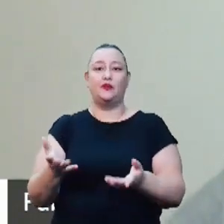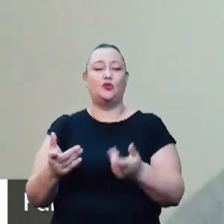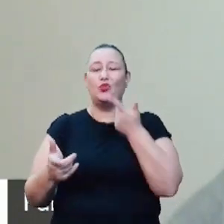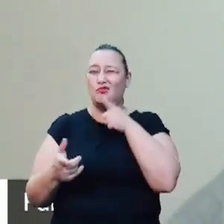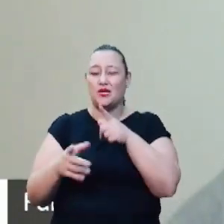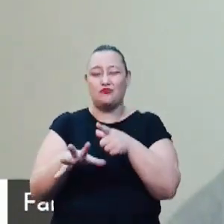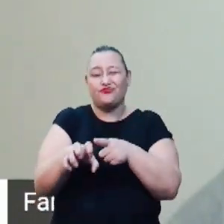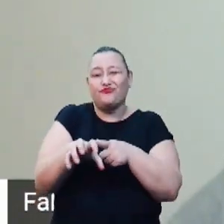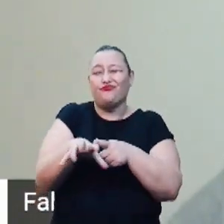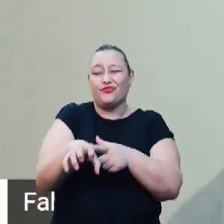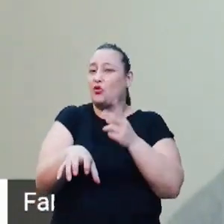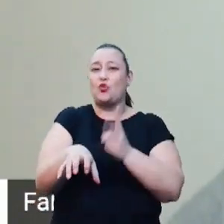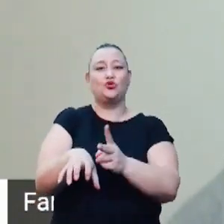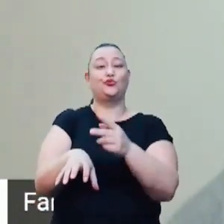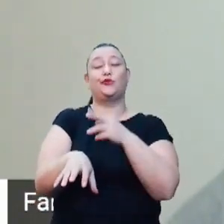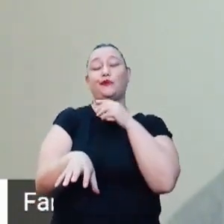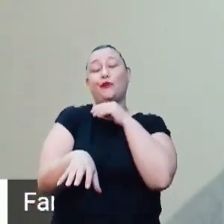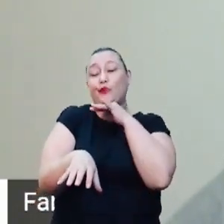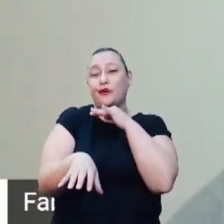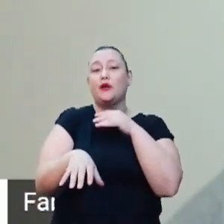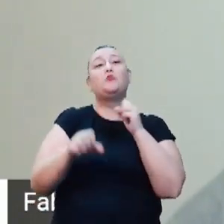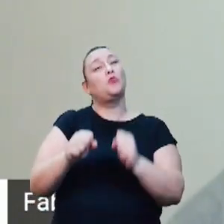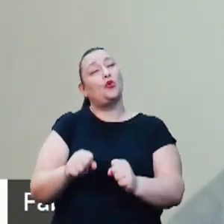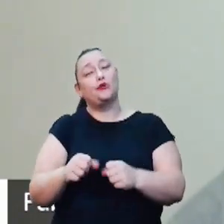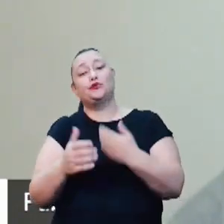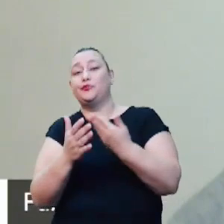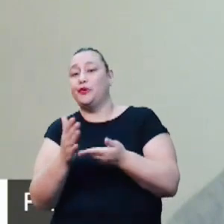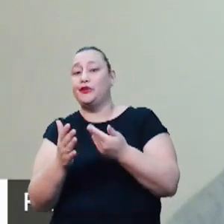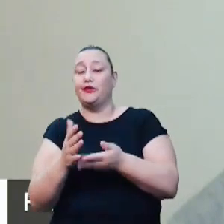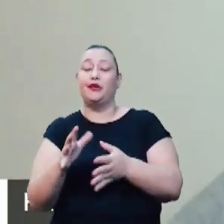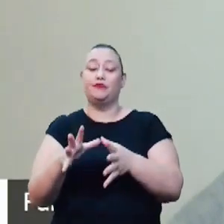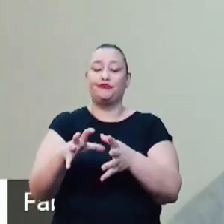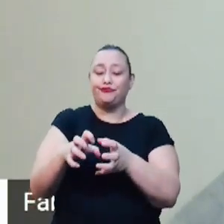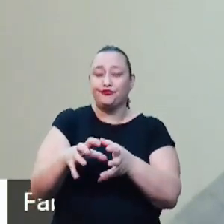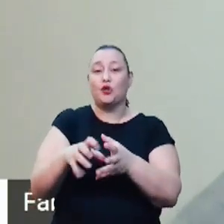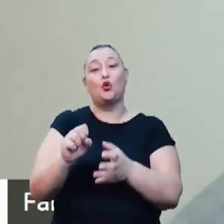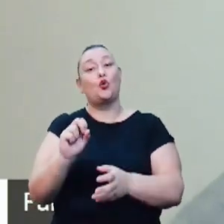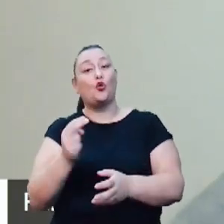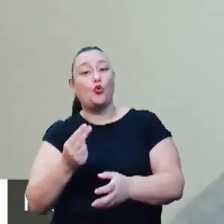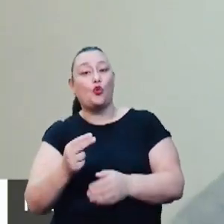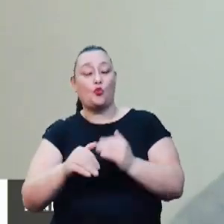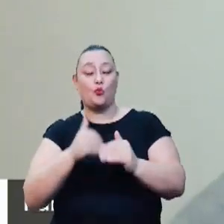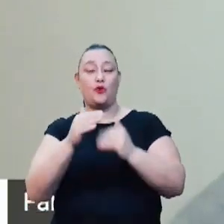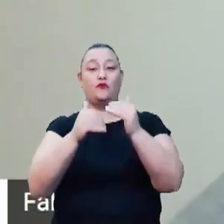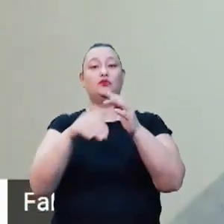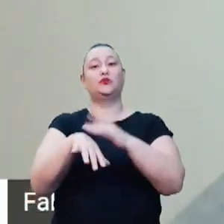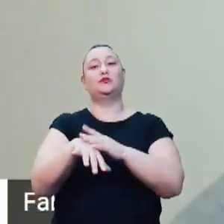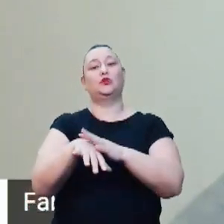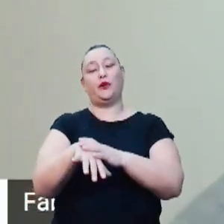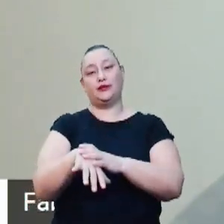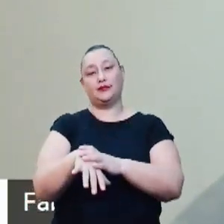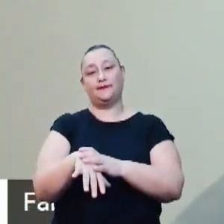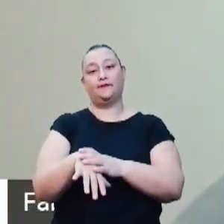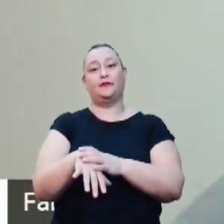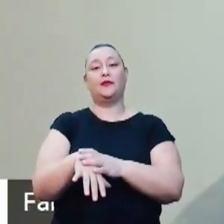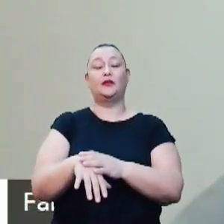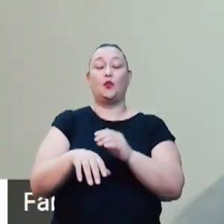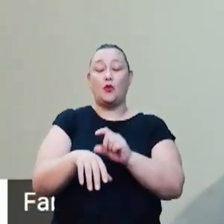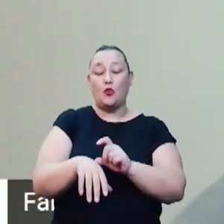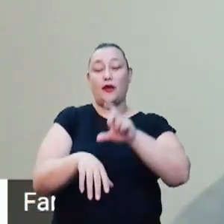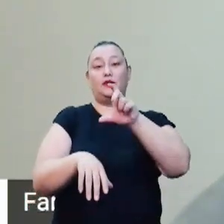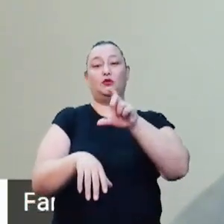E assim, pode ser uma perda do efeito mesmo na junção, mas pode ser também uma evolução da doença, né? Então aumentou